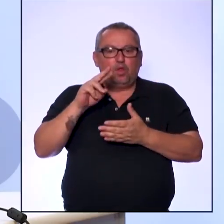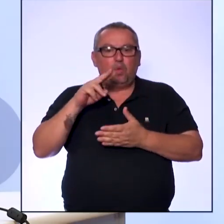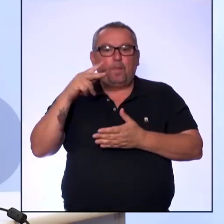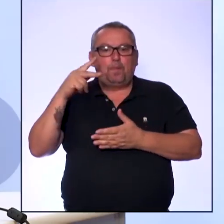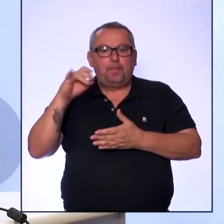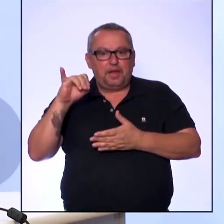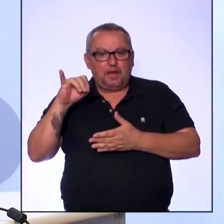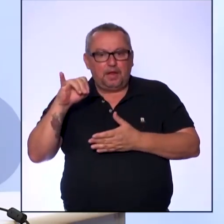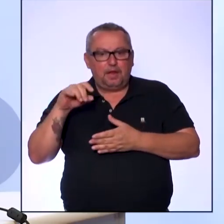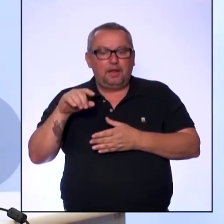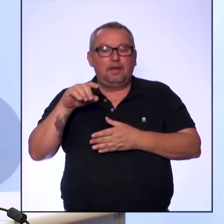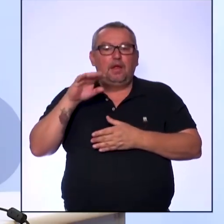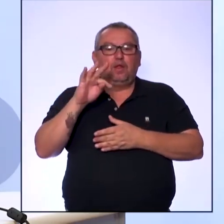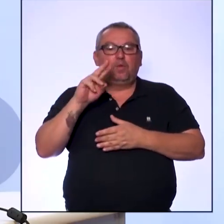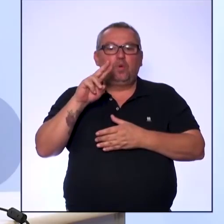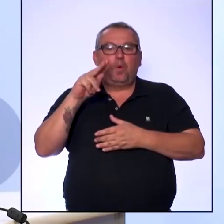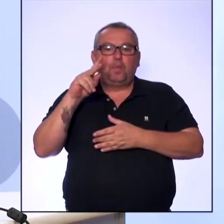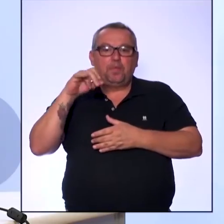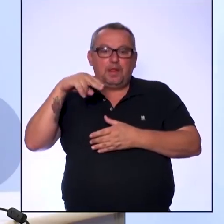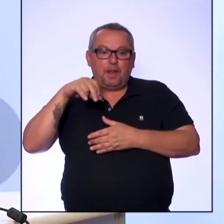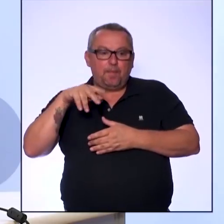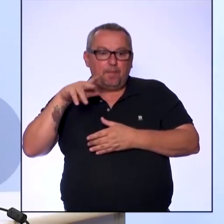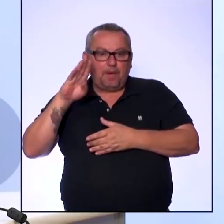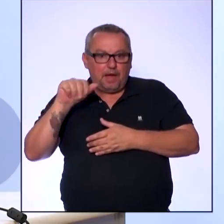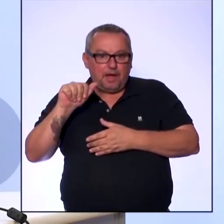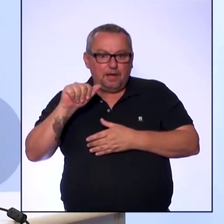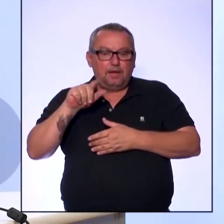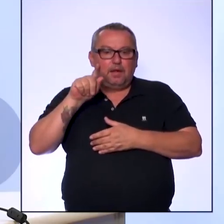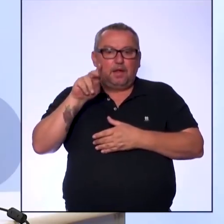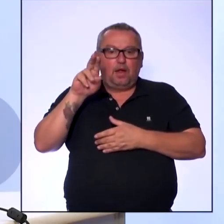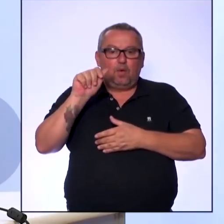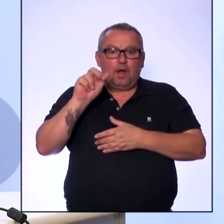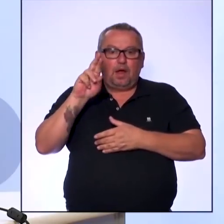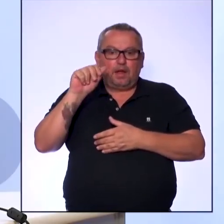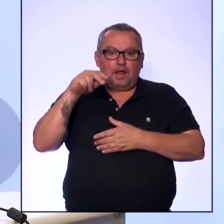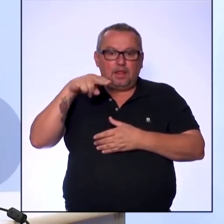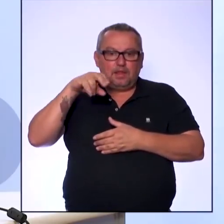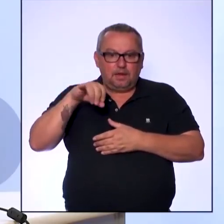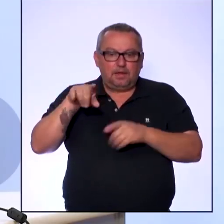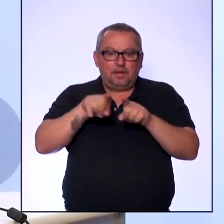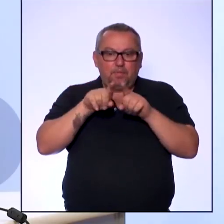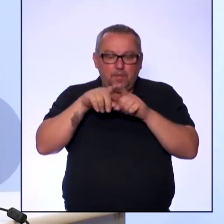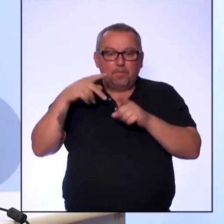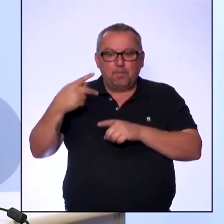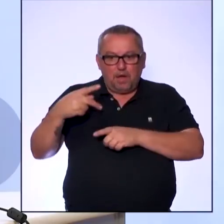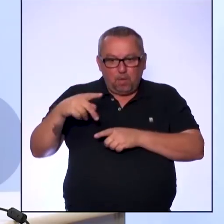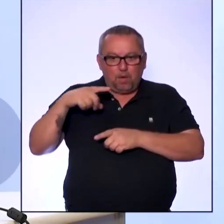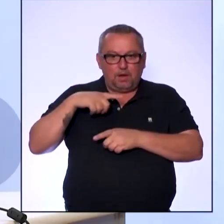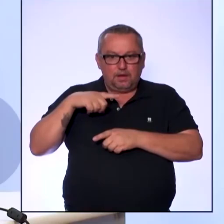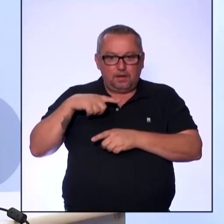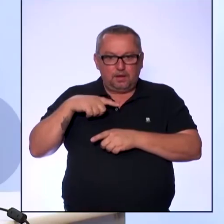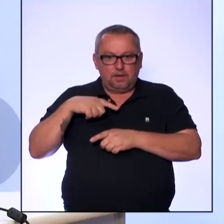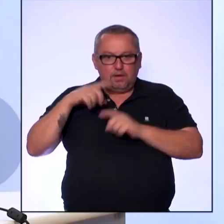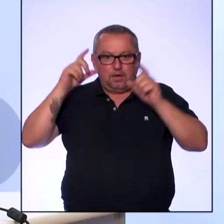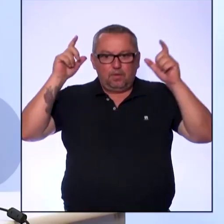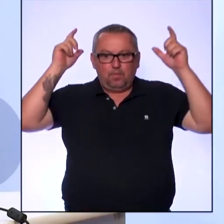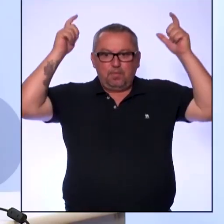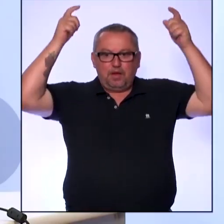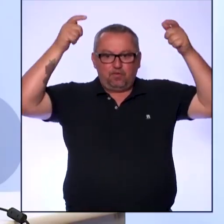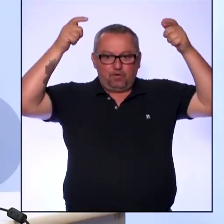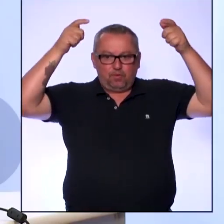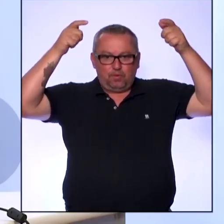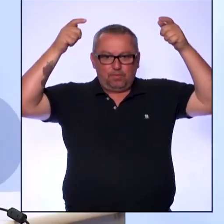Então, essas denominações, a questão do índio, essa é uma questão de uma denominação europeia, né? O correto mesmo